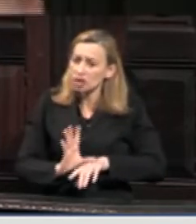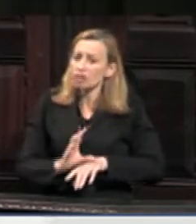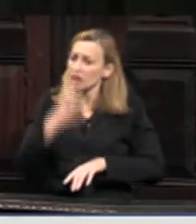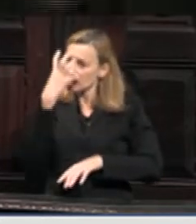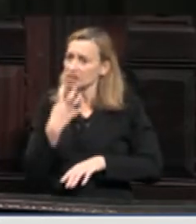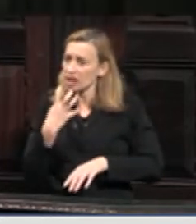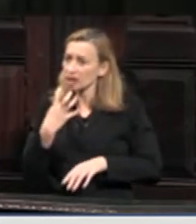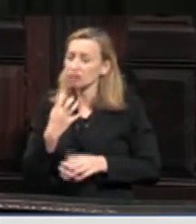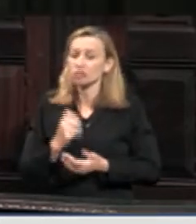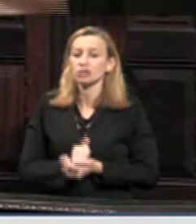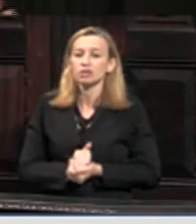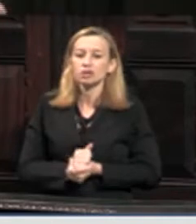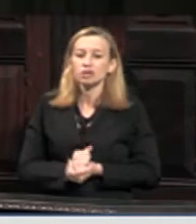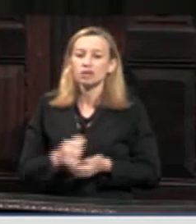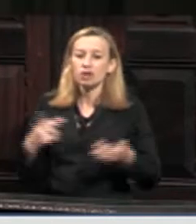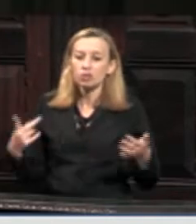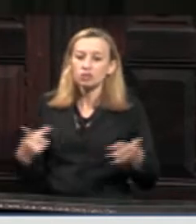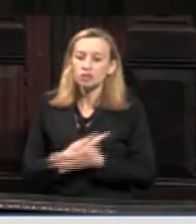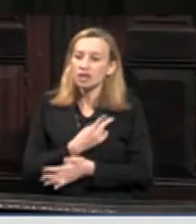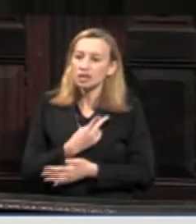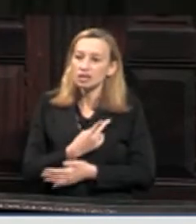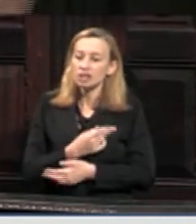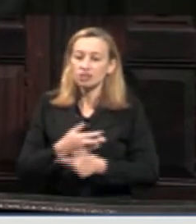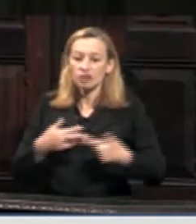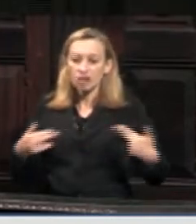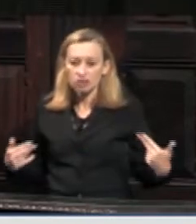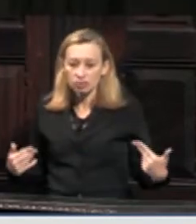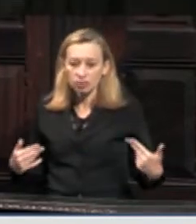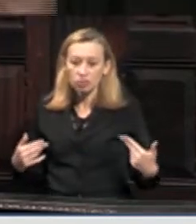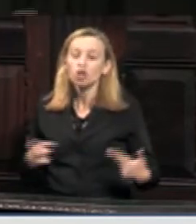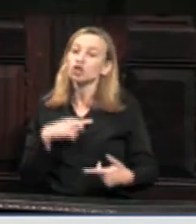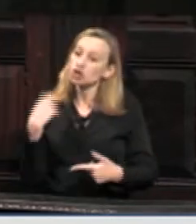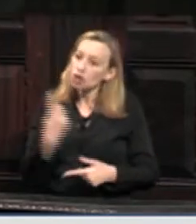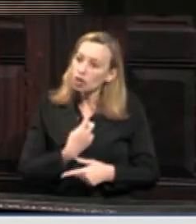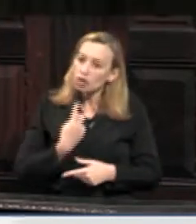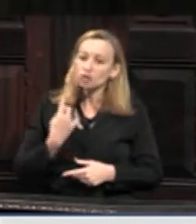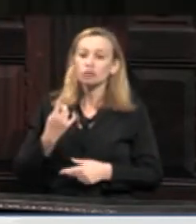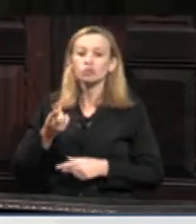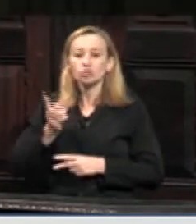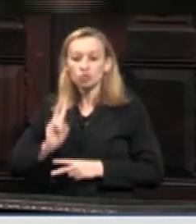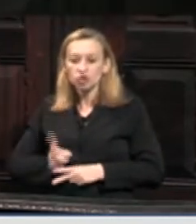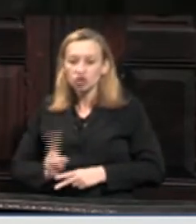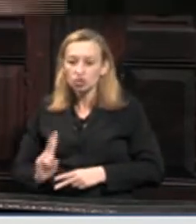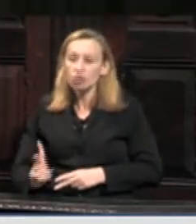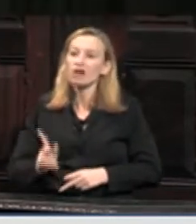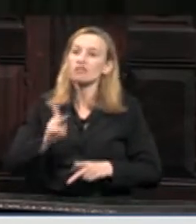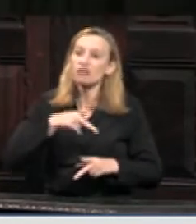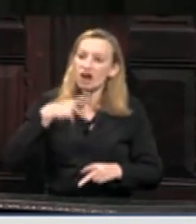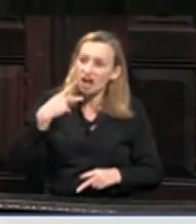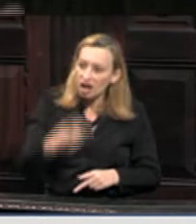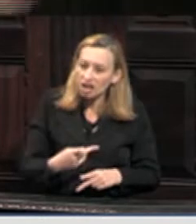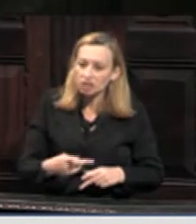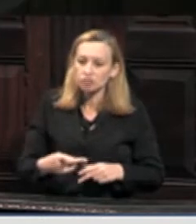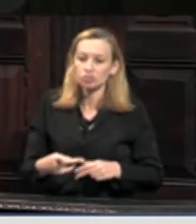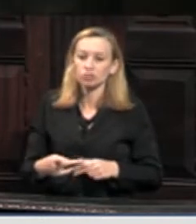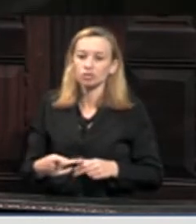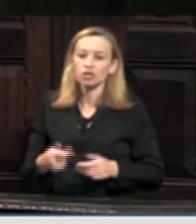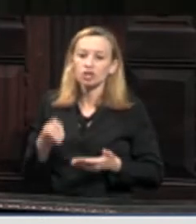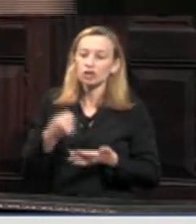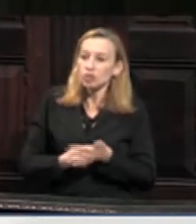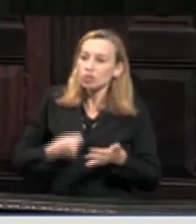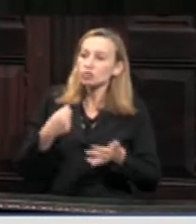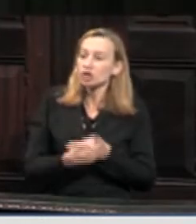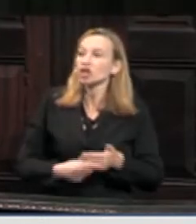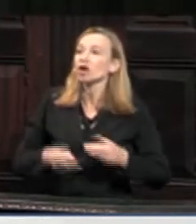se manifesta sob vários formatos. Nós vamos continuar denunciando e resistindo. Portanto, quero fazer aqui